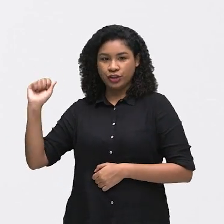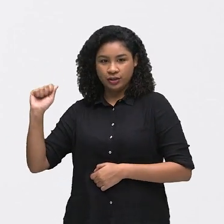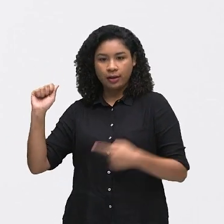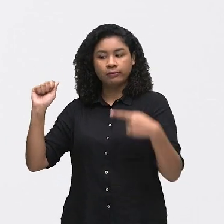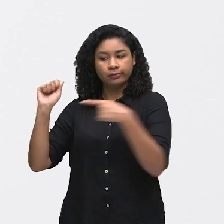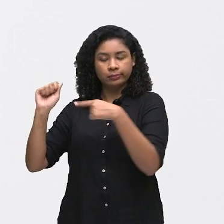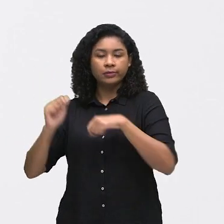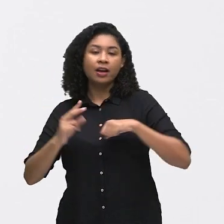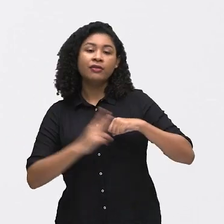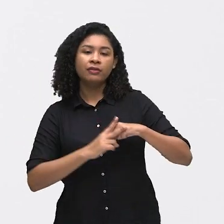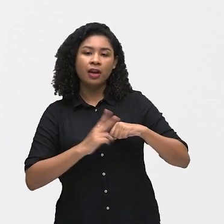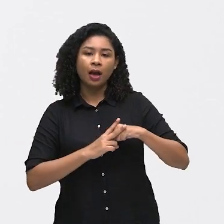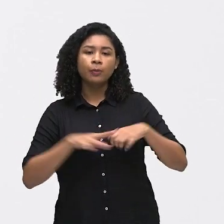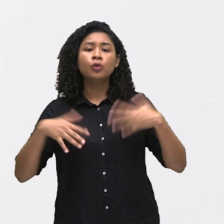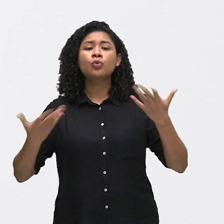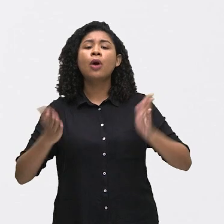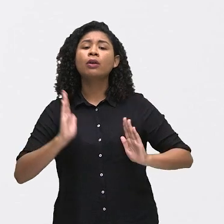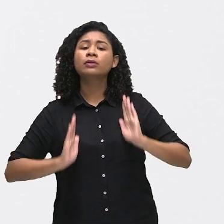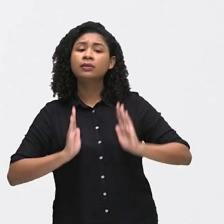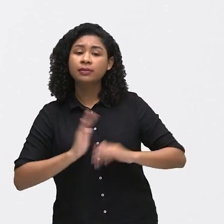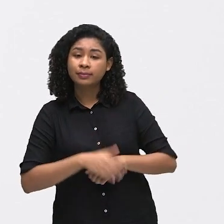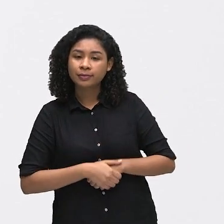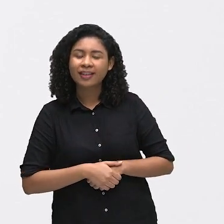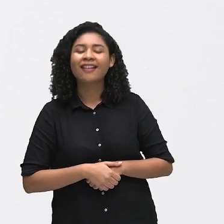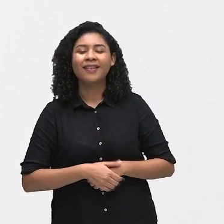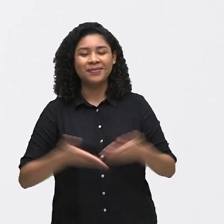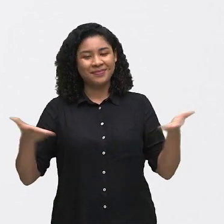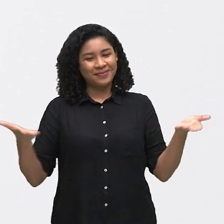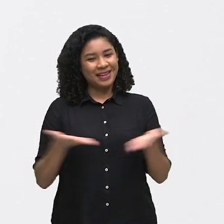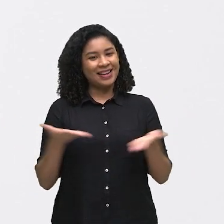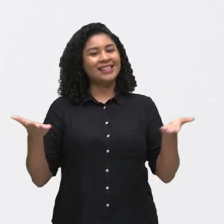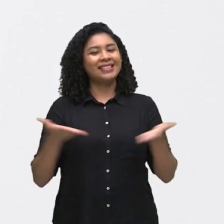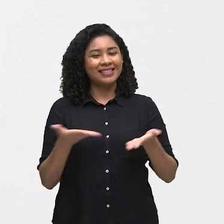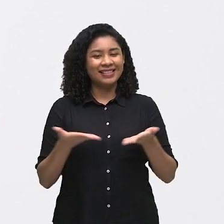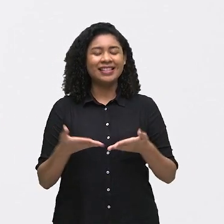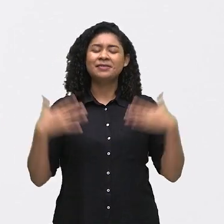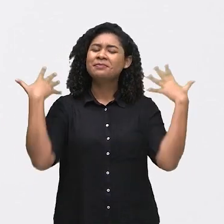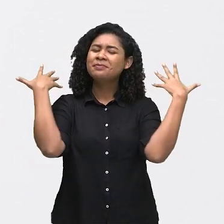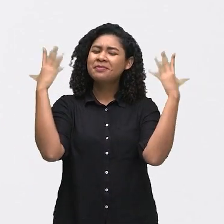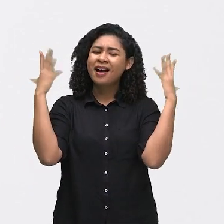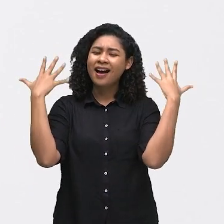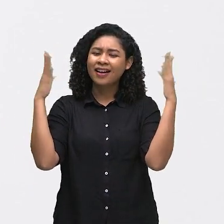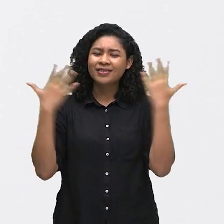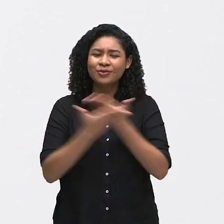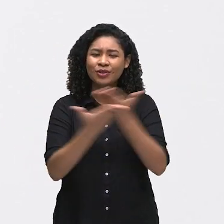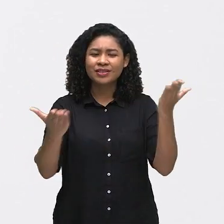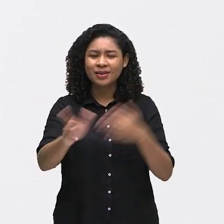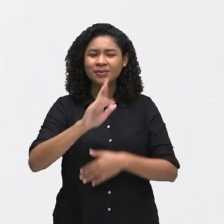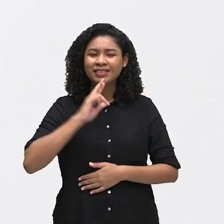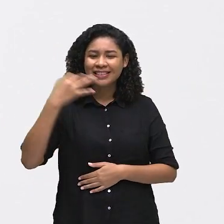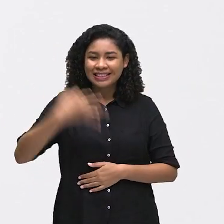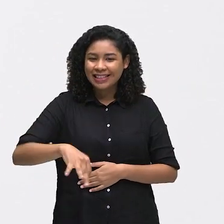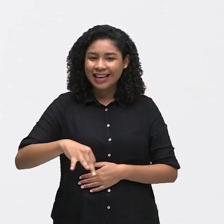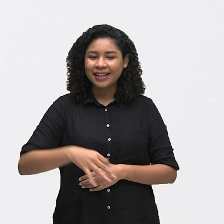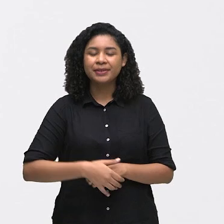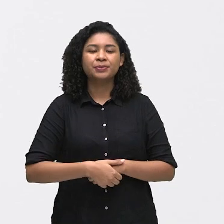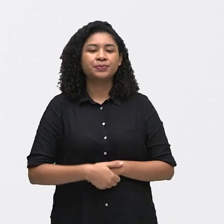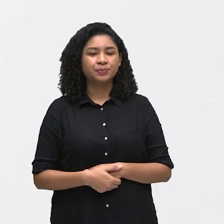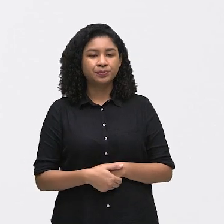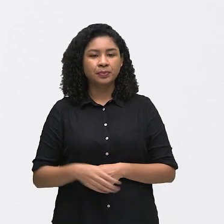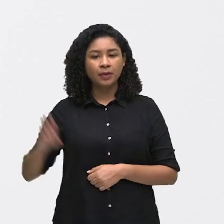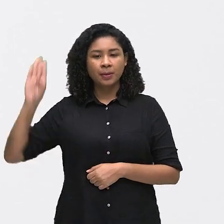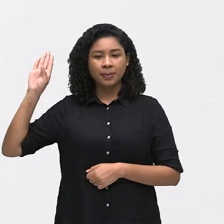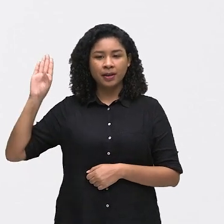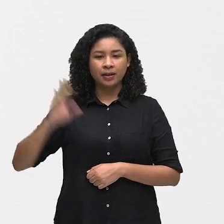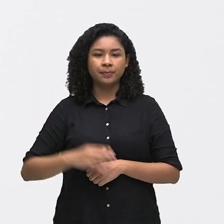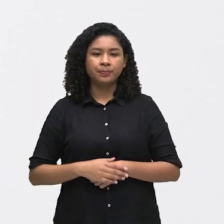que tempo? No presente. Muito bem. Parabéns a quem acertou no presente do modo indicativo. Damião